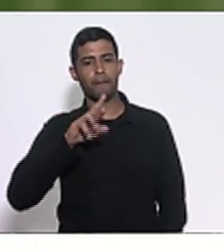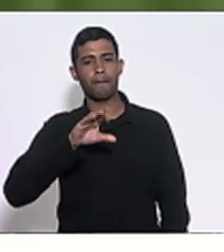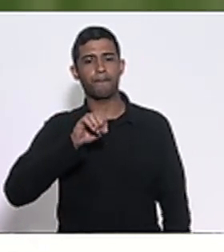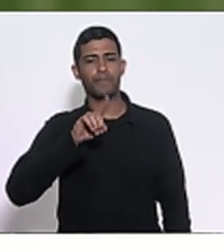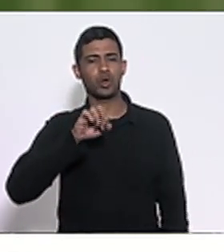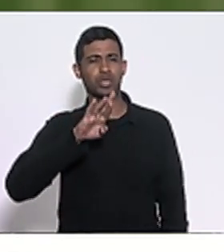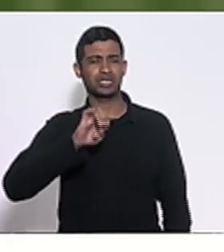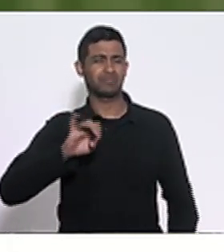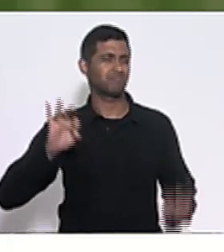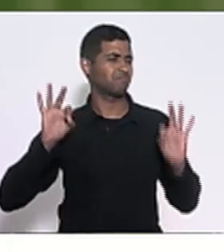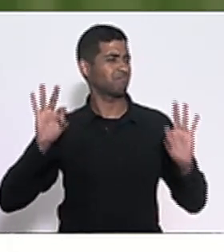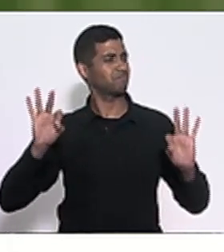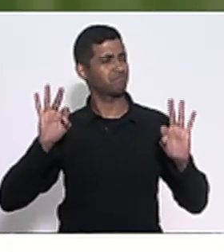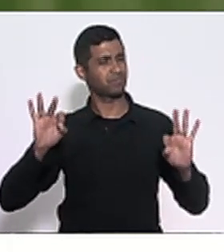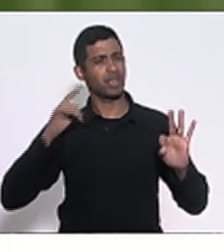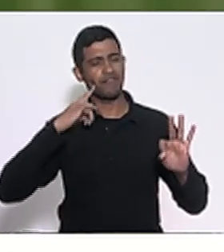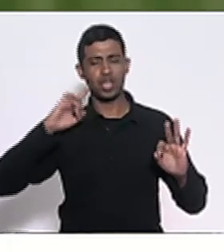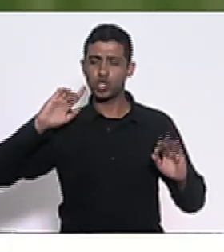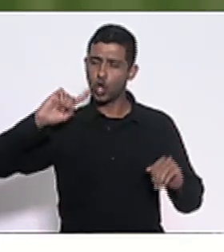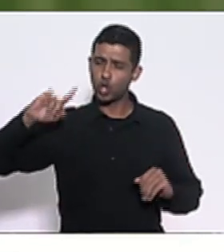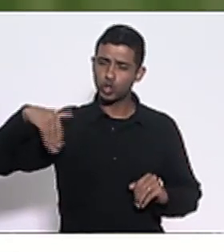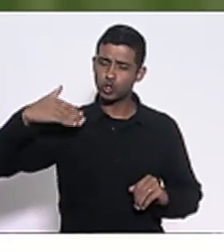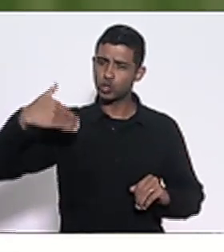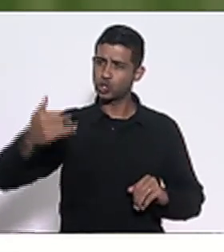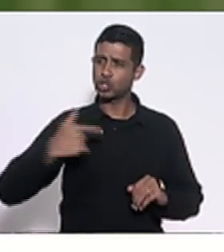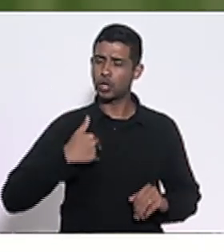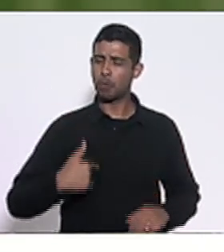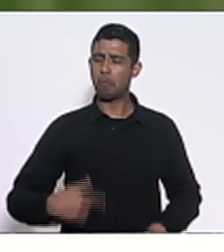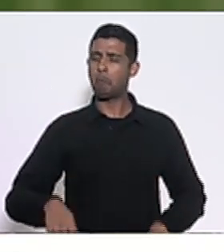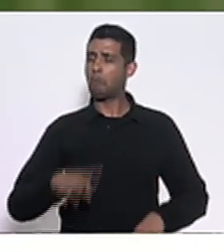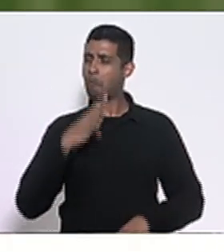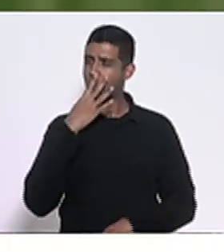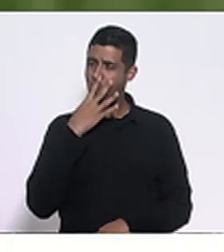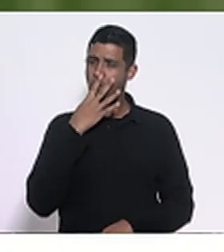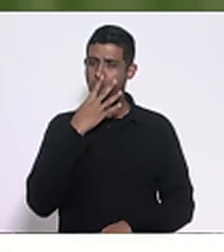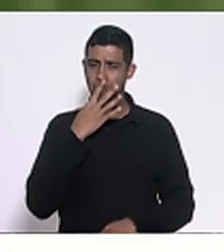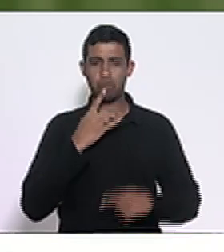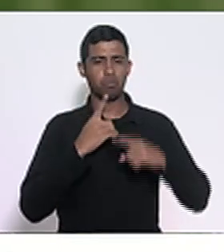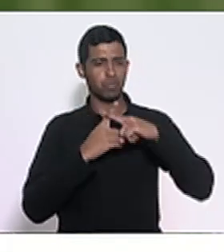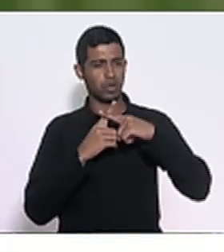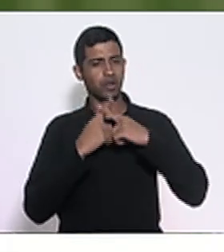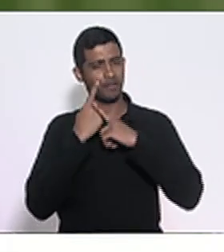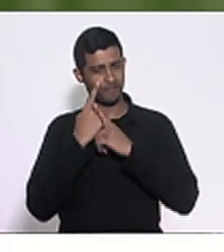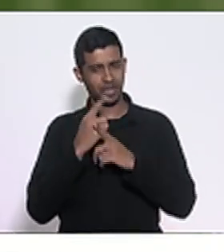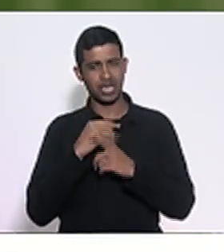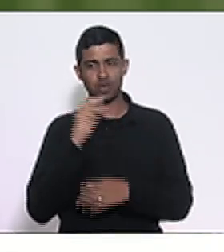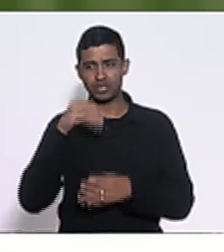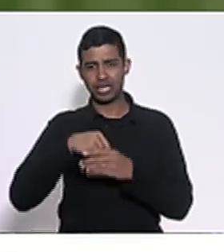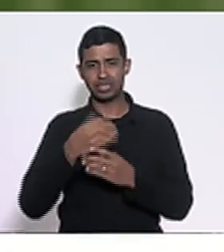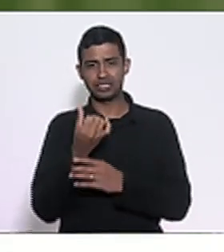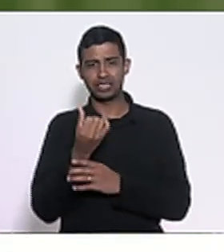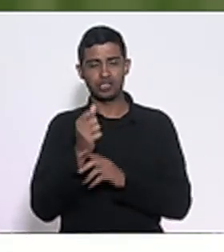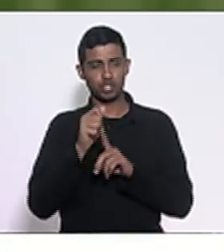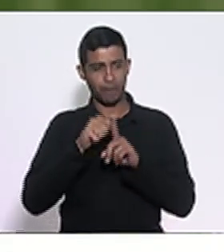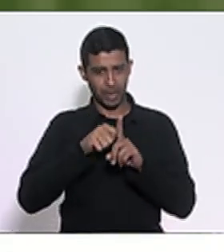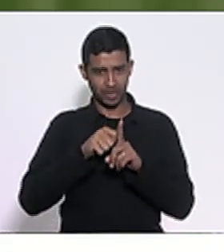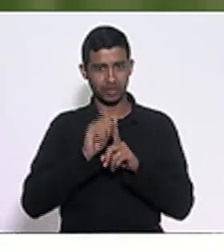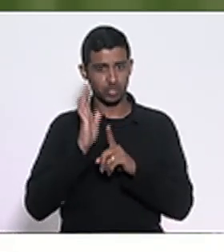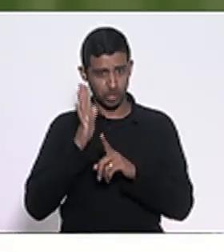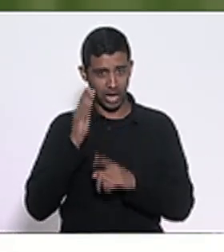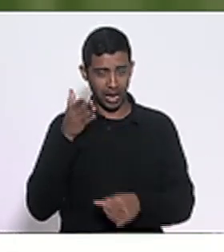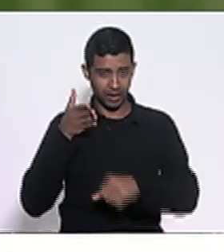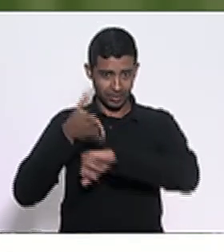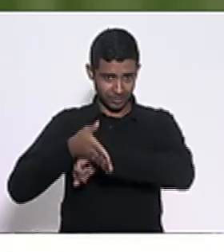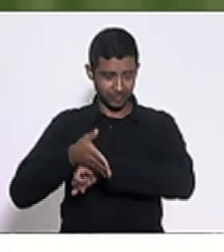excelente. A cada dia eu me surpreendo positivamente nesses poucos mais de 6 meses que eu estou lá, de todas as reuniões que eu participo,